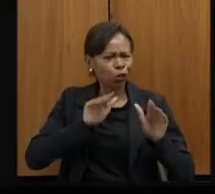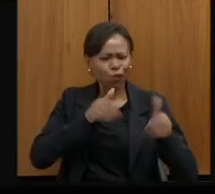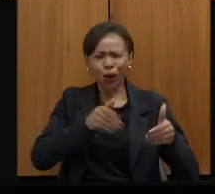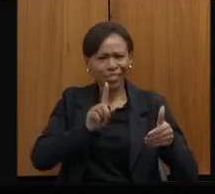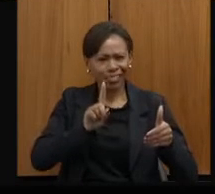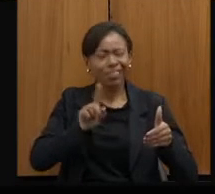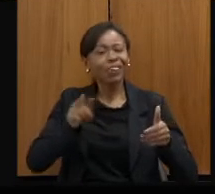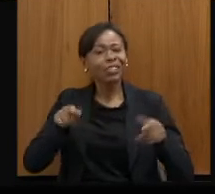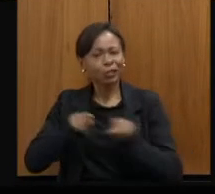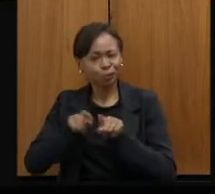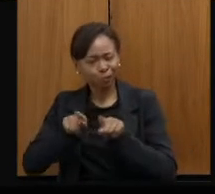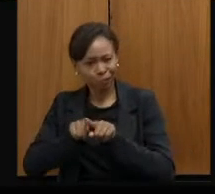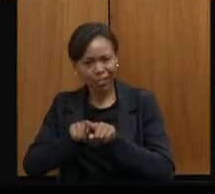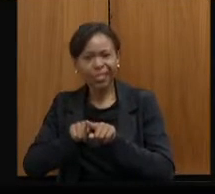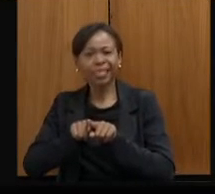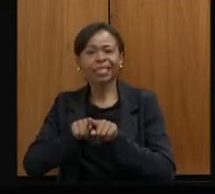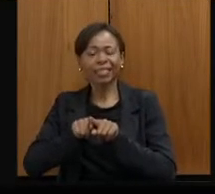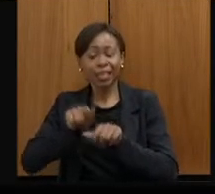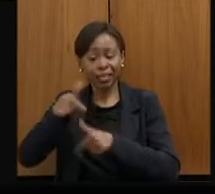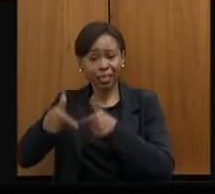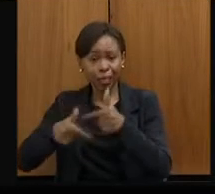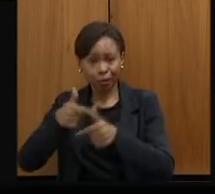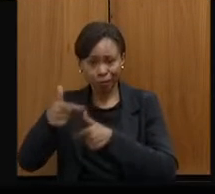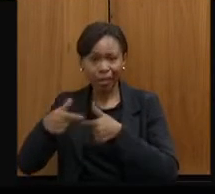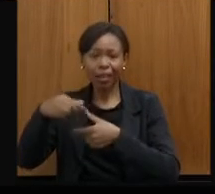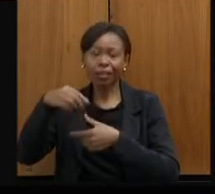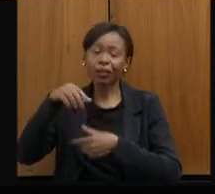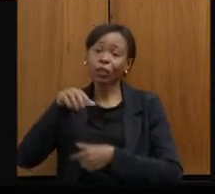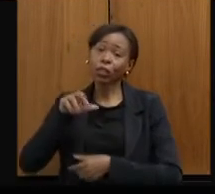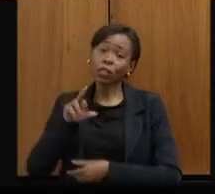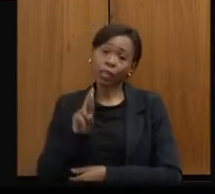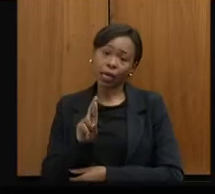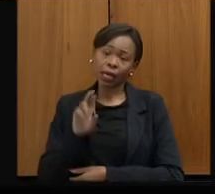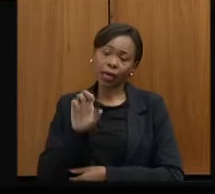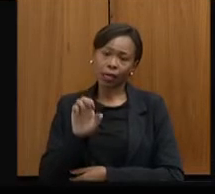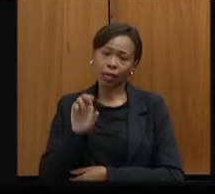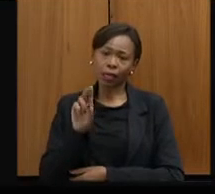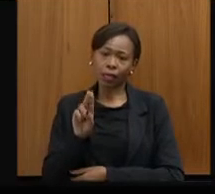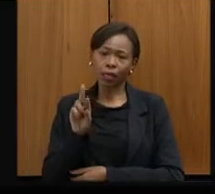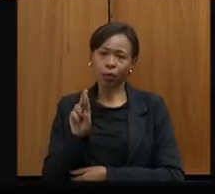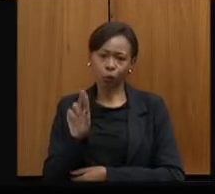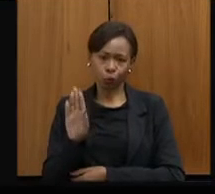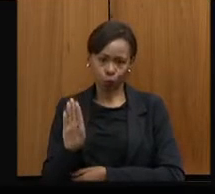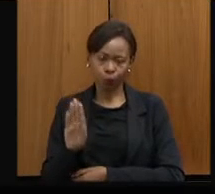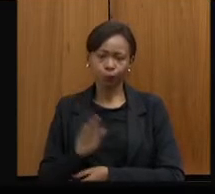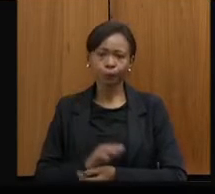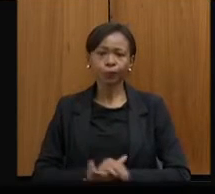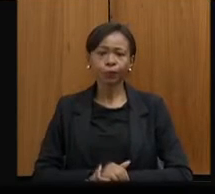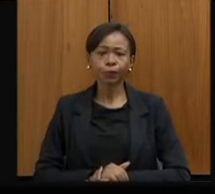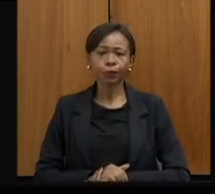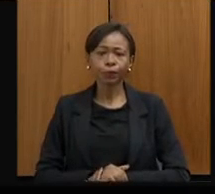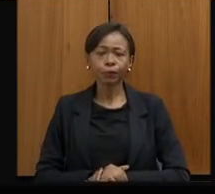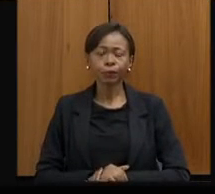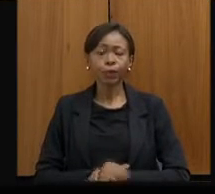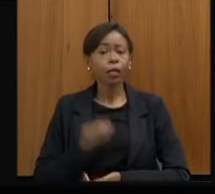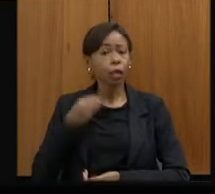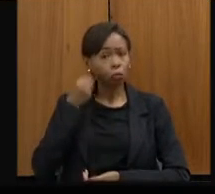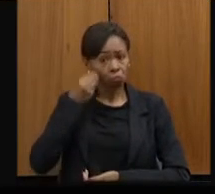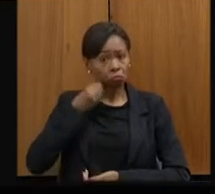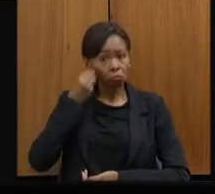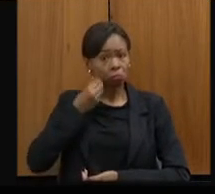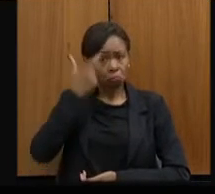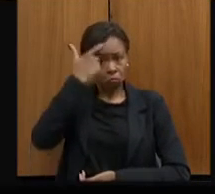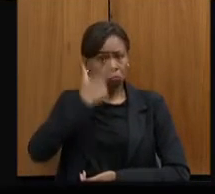hoje, efetivamente, na reúbe. E, com essa experiência, então, eu sou muito